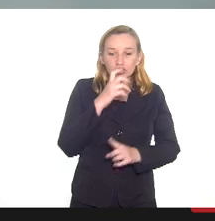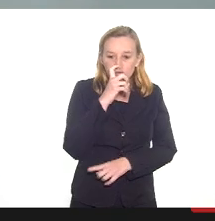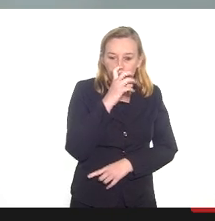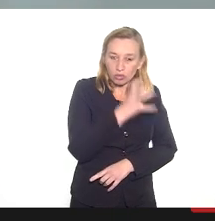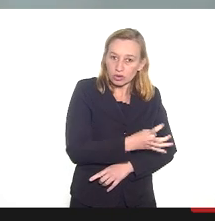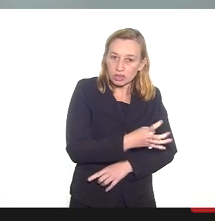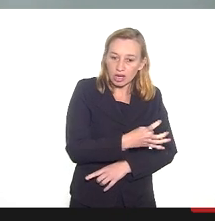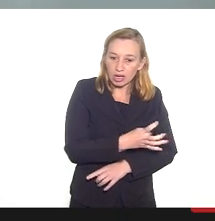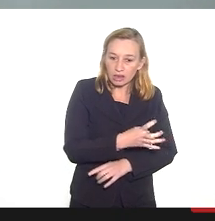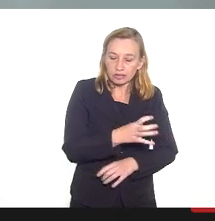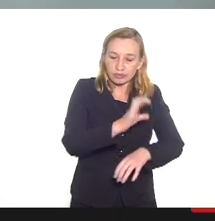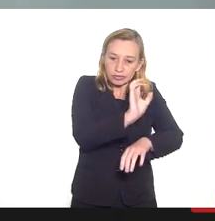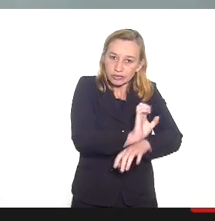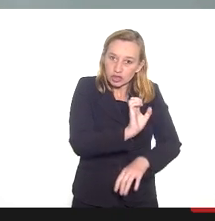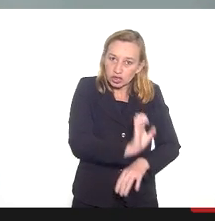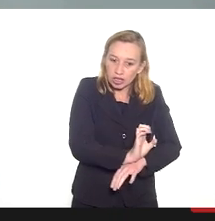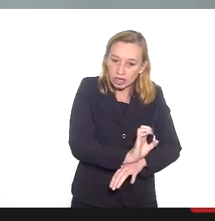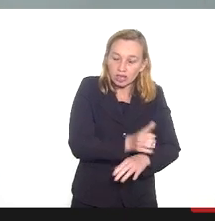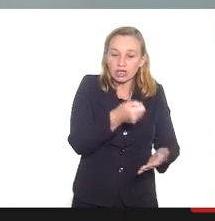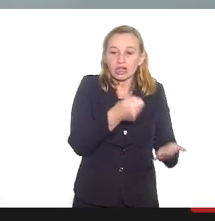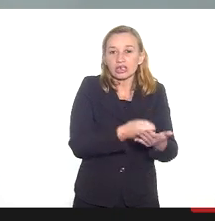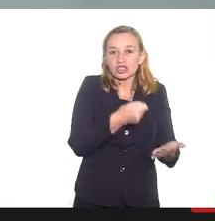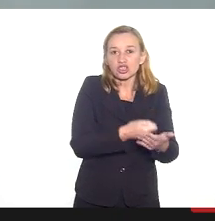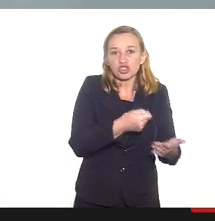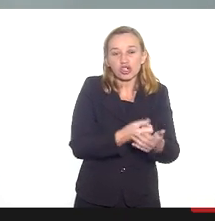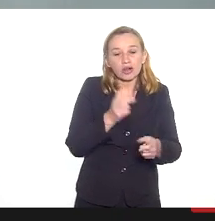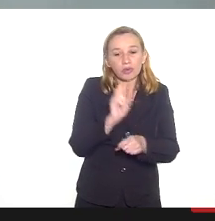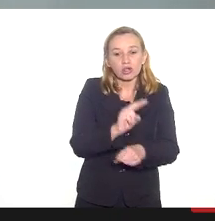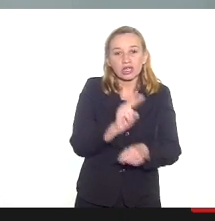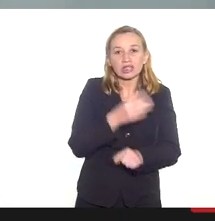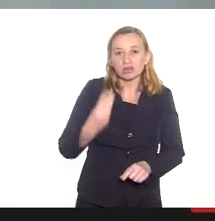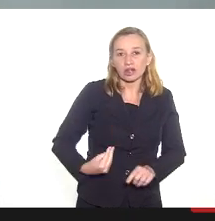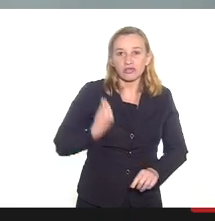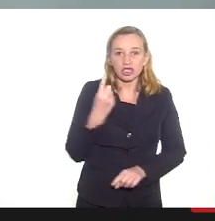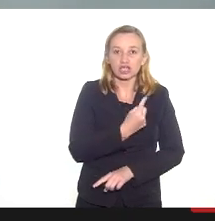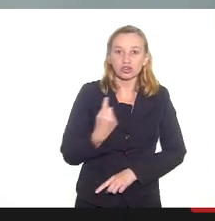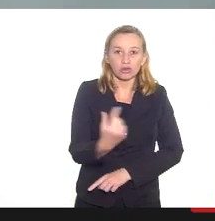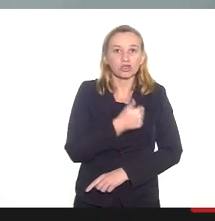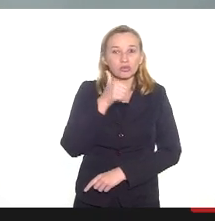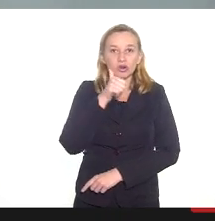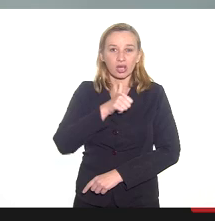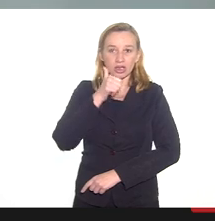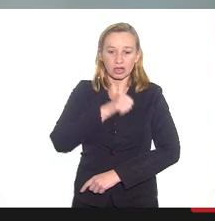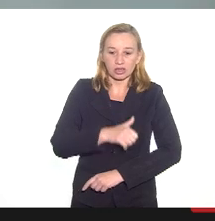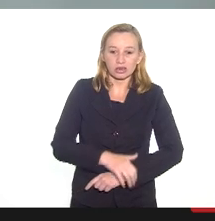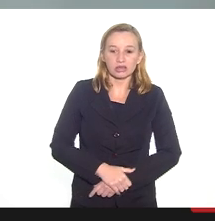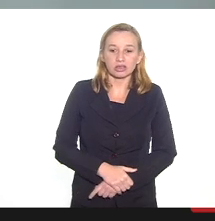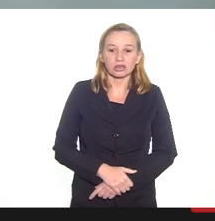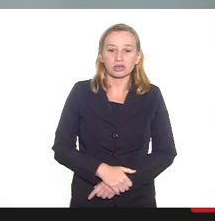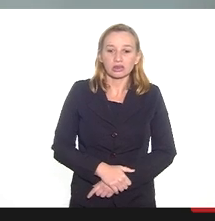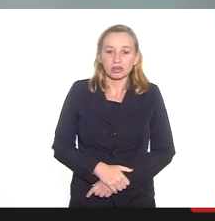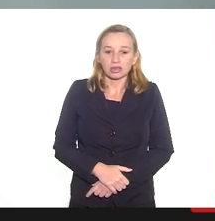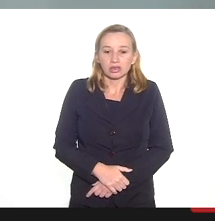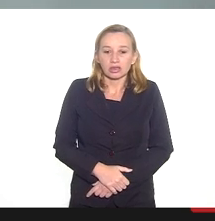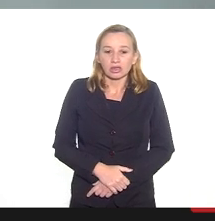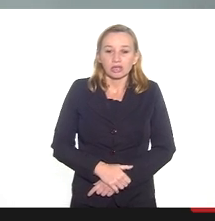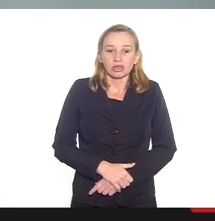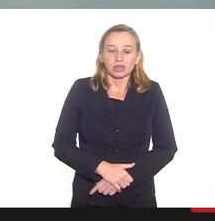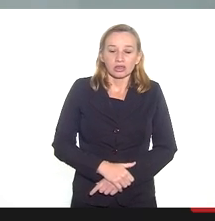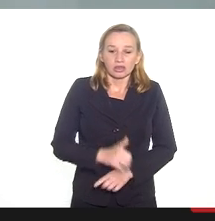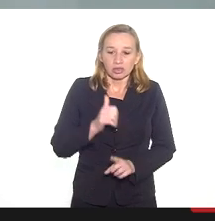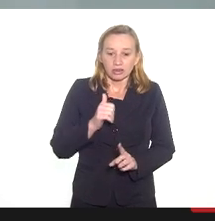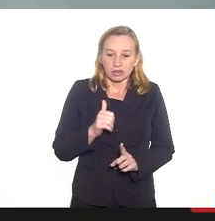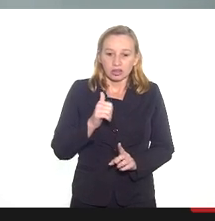omissão do Estado e exigir a proteção da vida de nós mulheres, nasce o Levante Feminista contra